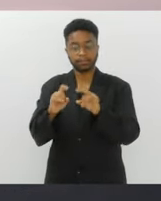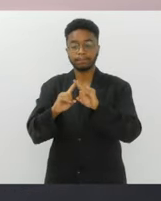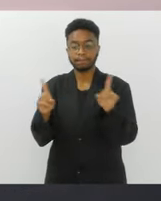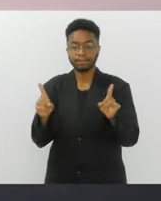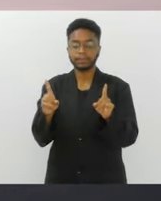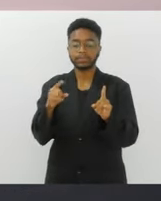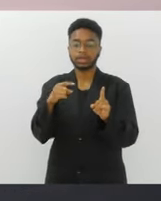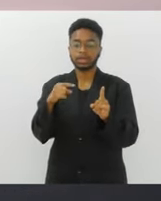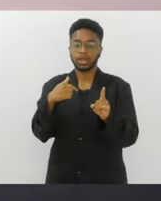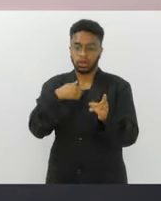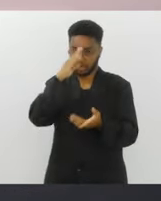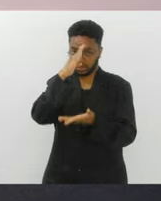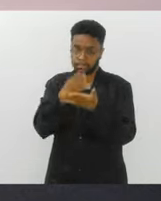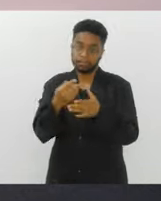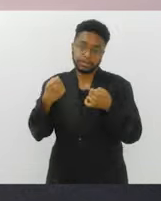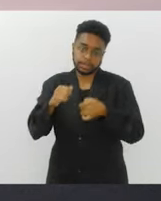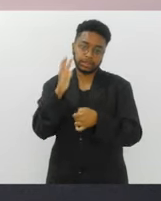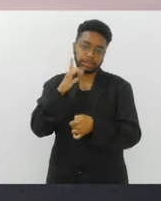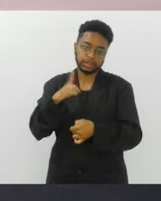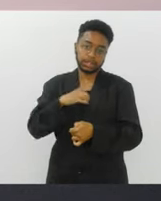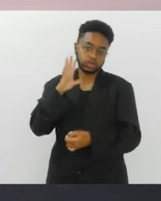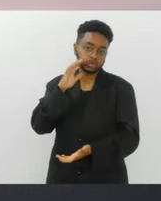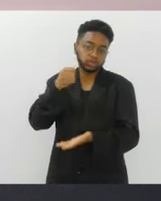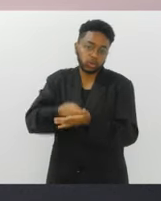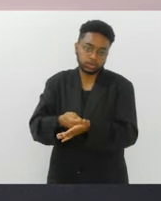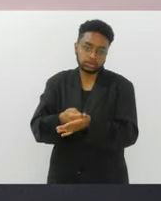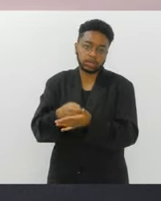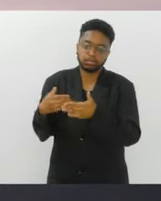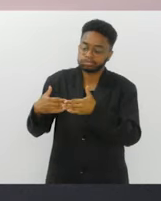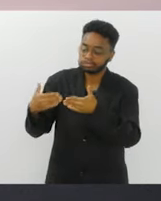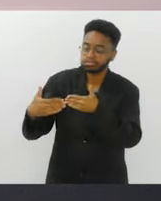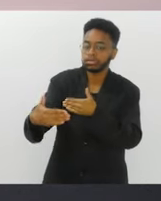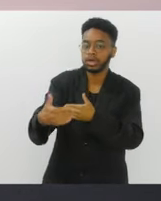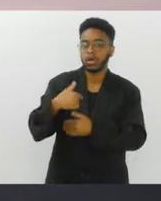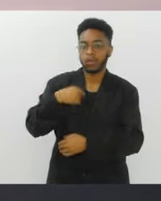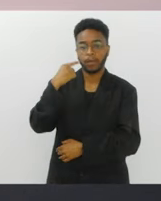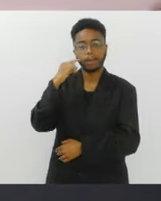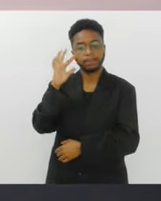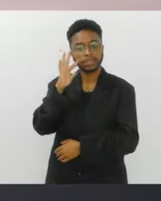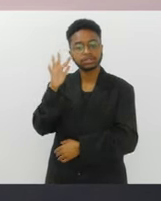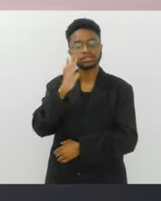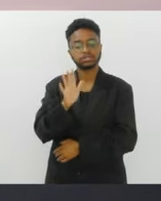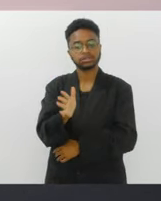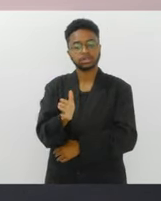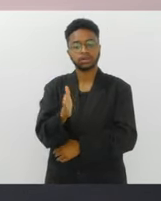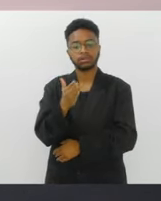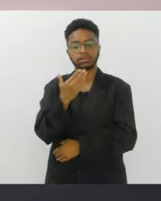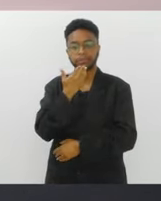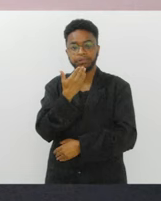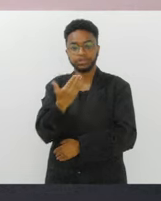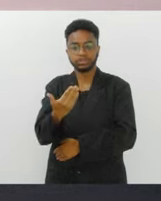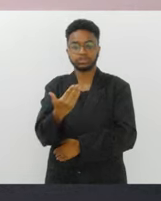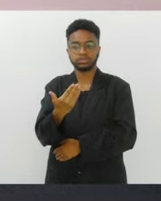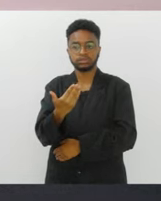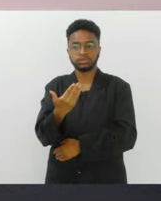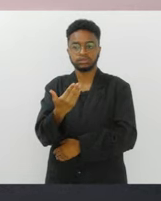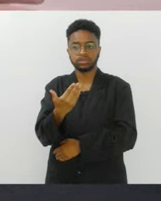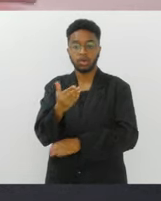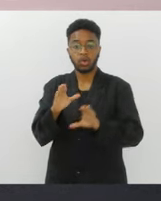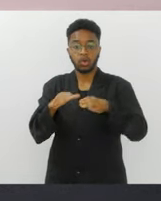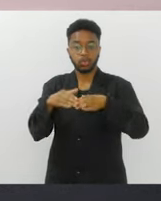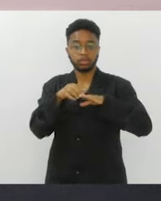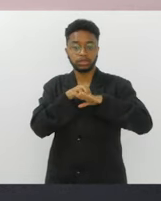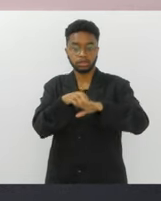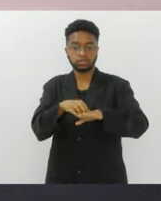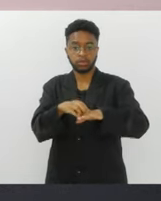que ter uma solução definitiva. Eu já pensei até mesmo pedir o desligamento da comissão de